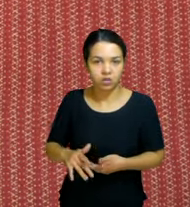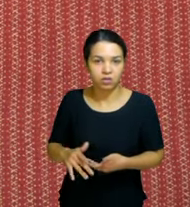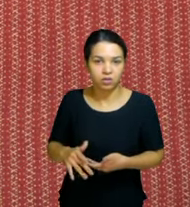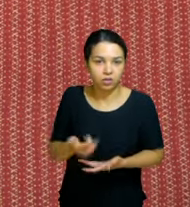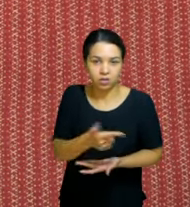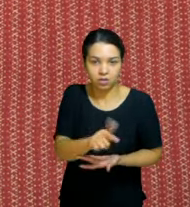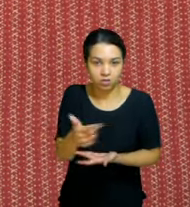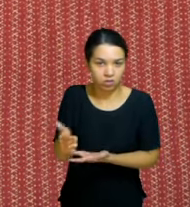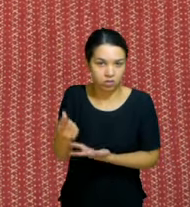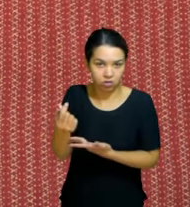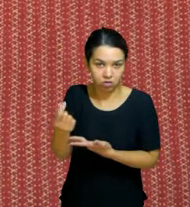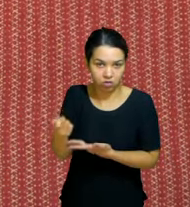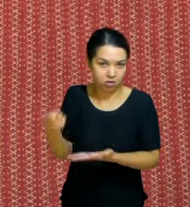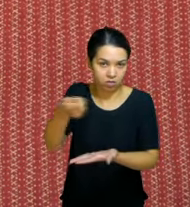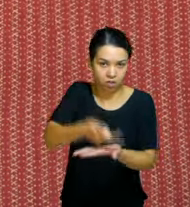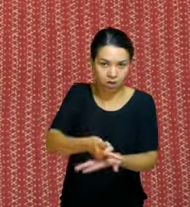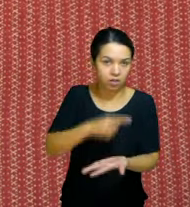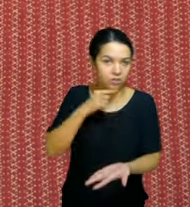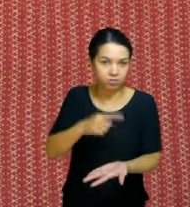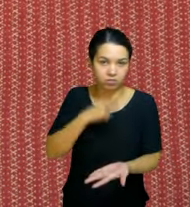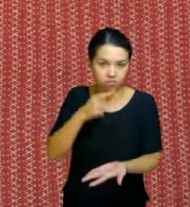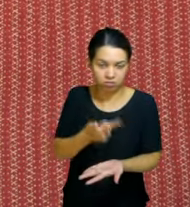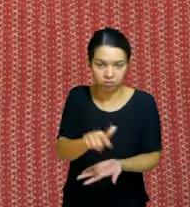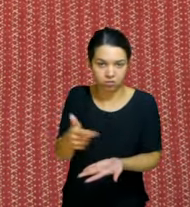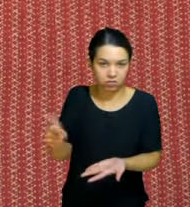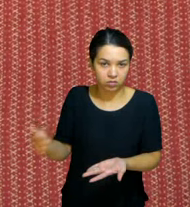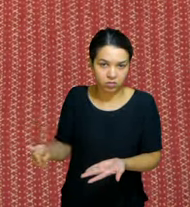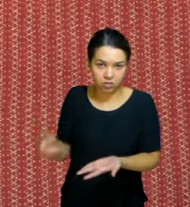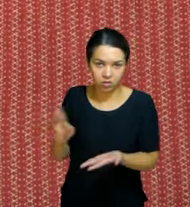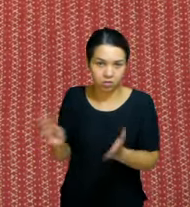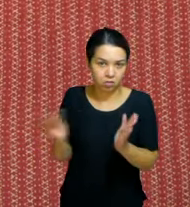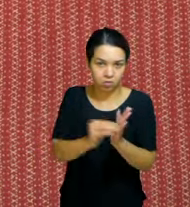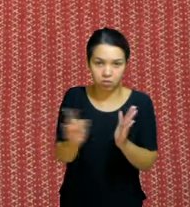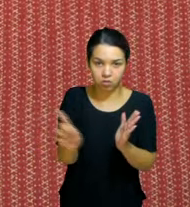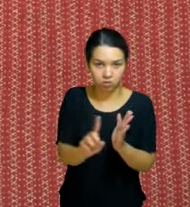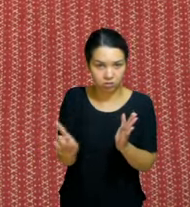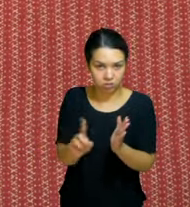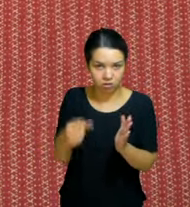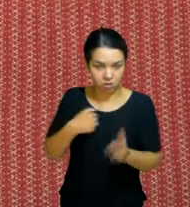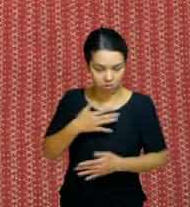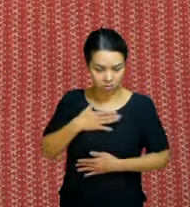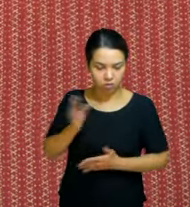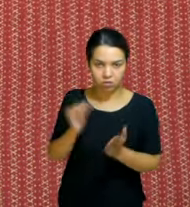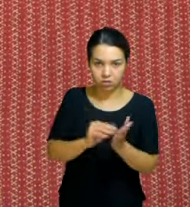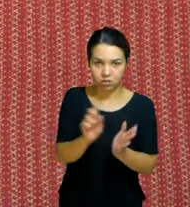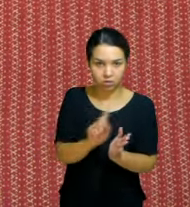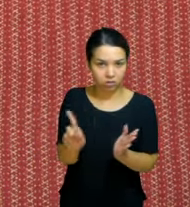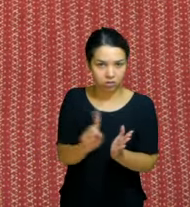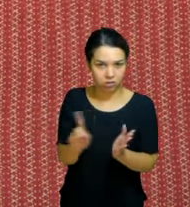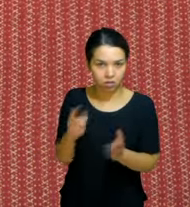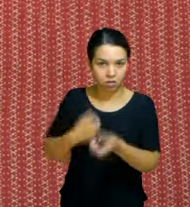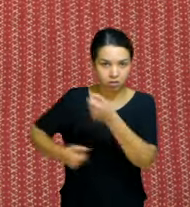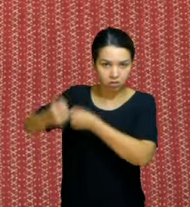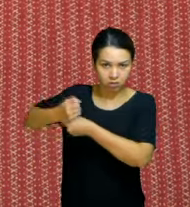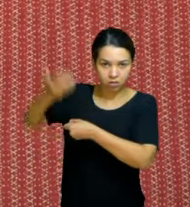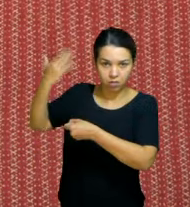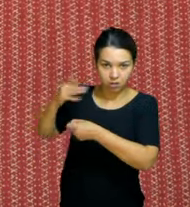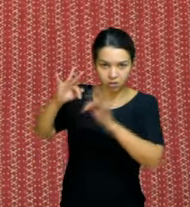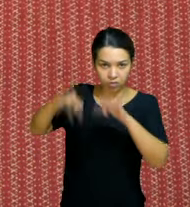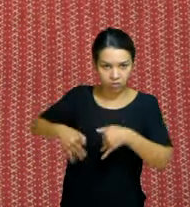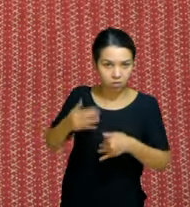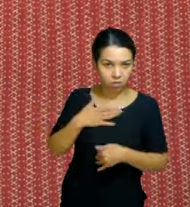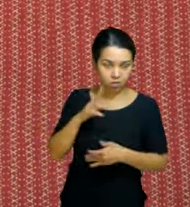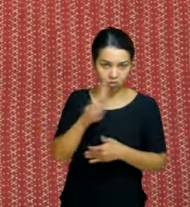ele não tinha dinheiro para bancar isso. Então, ele não botou o nome dele. Assim como eu não botei o meu já, desde o final do ano passado, não ponho mais meu